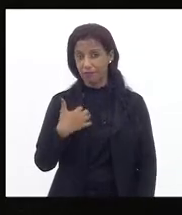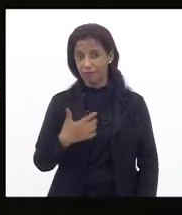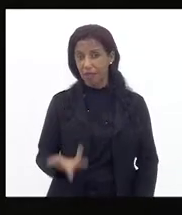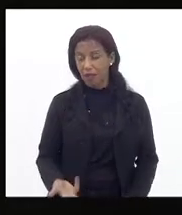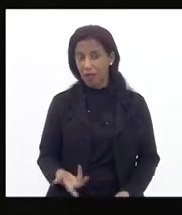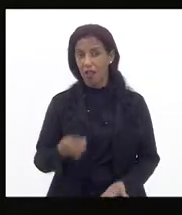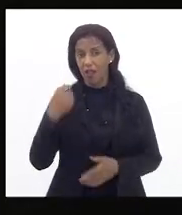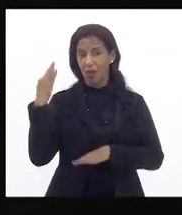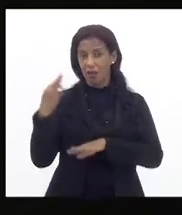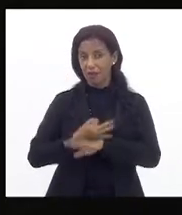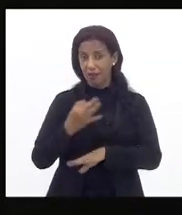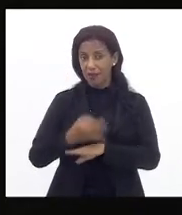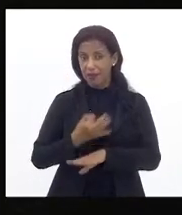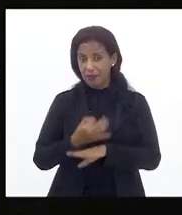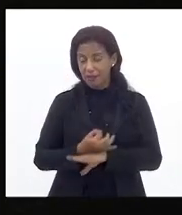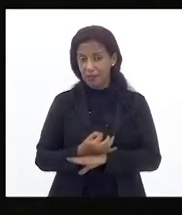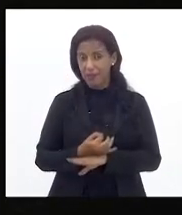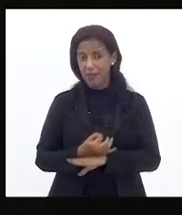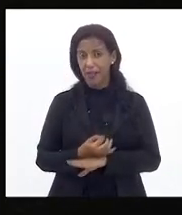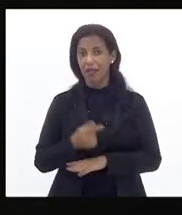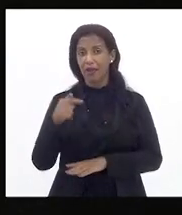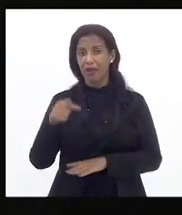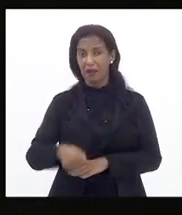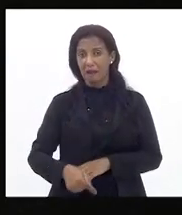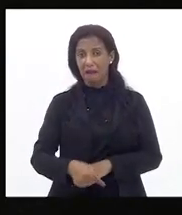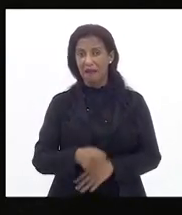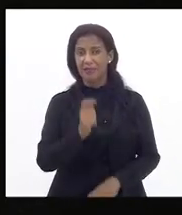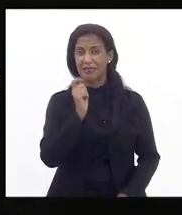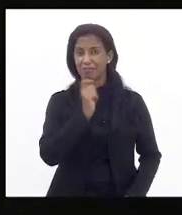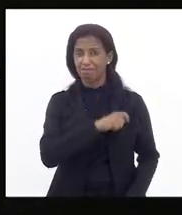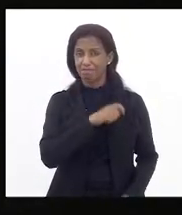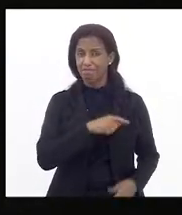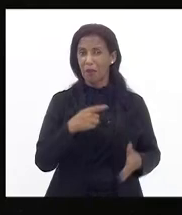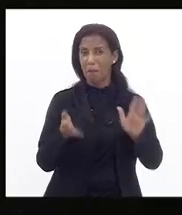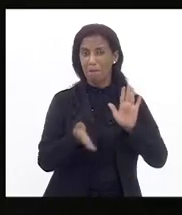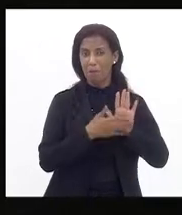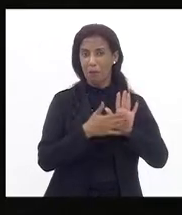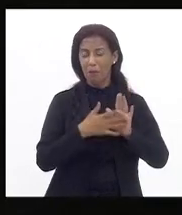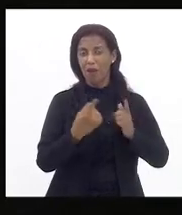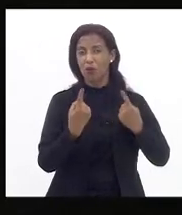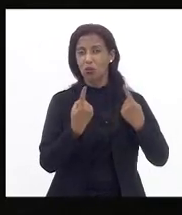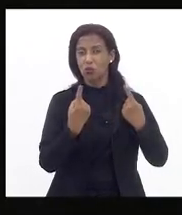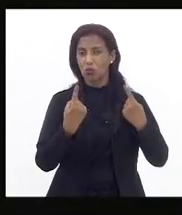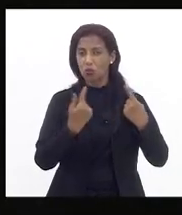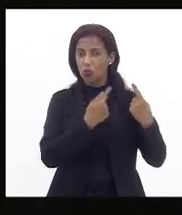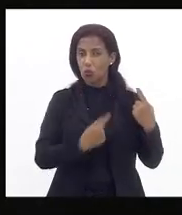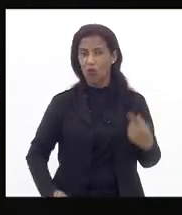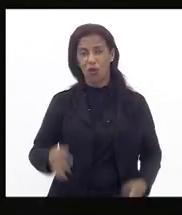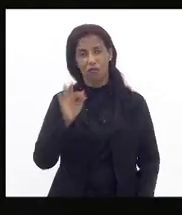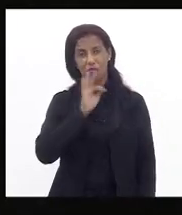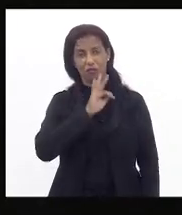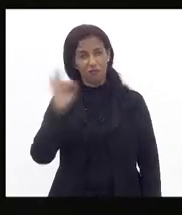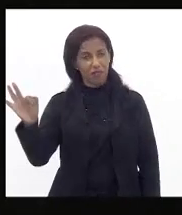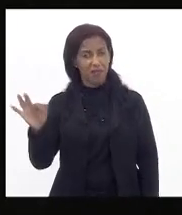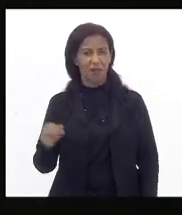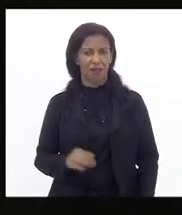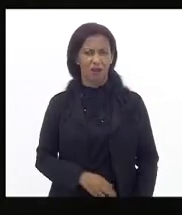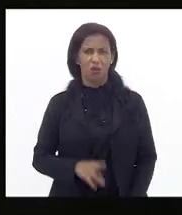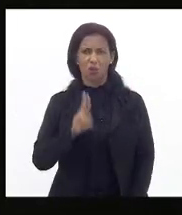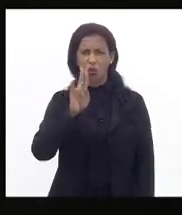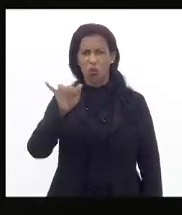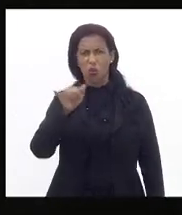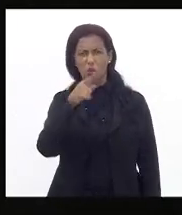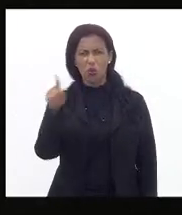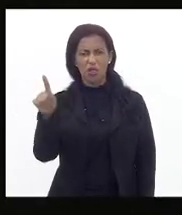a nossa resistência veemente a esse pacote de maldades a essa Tentativa do governo federal a união